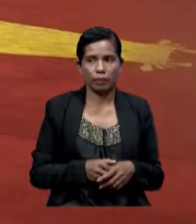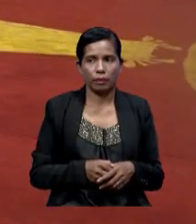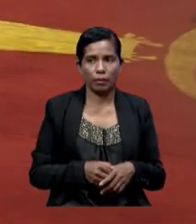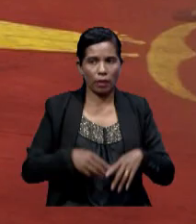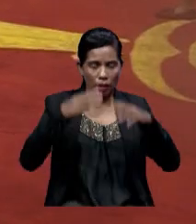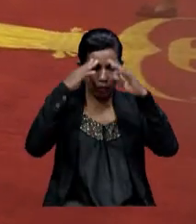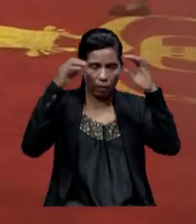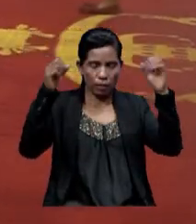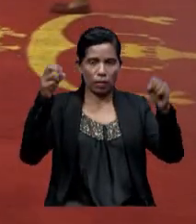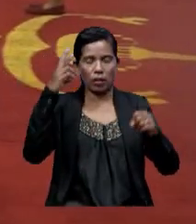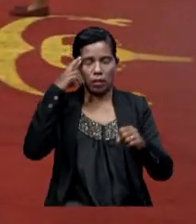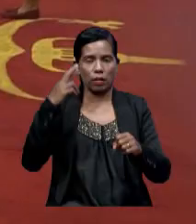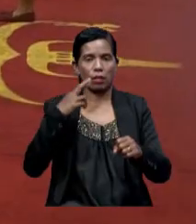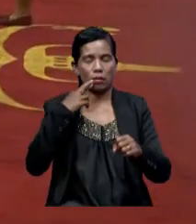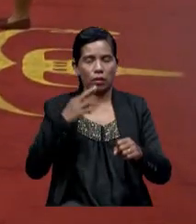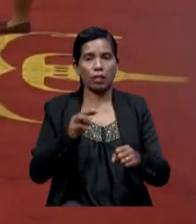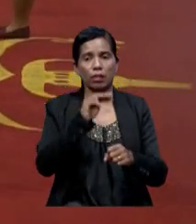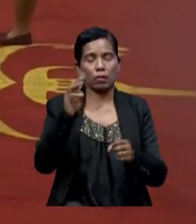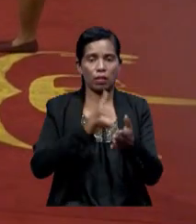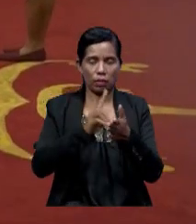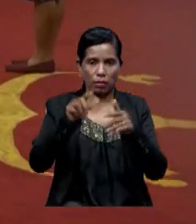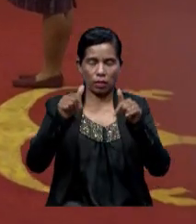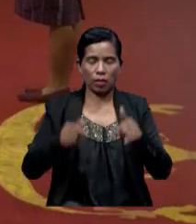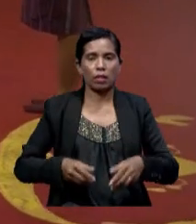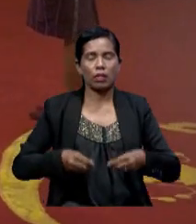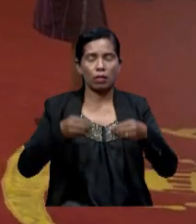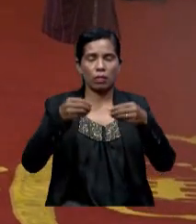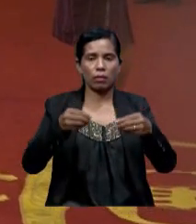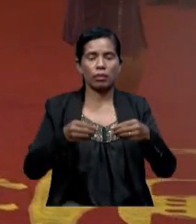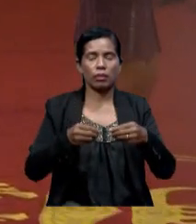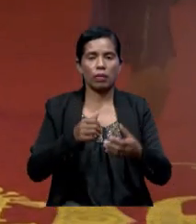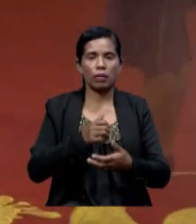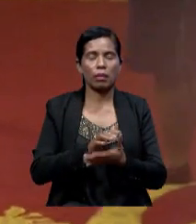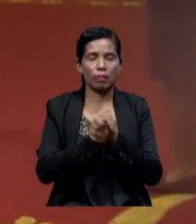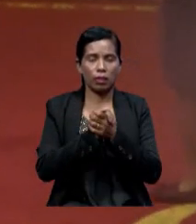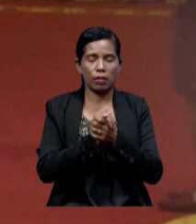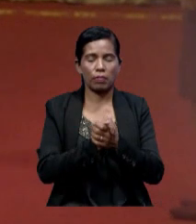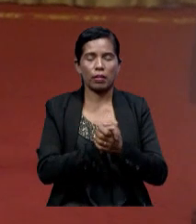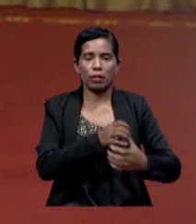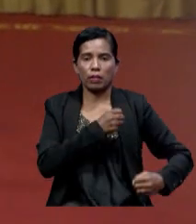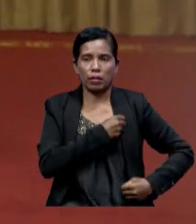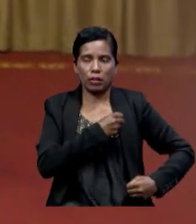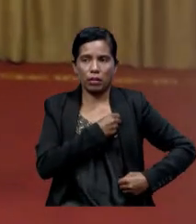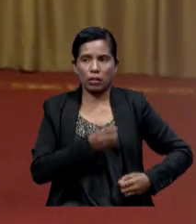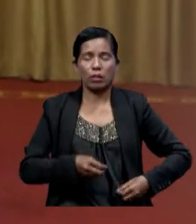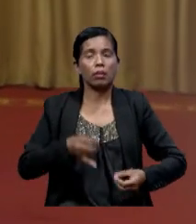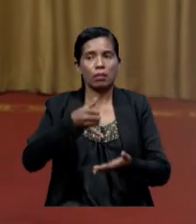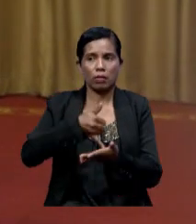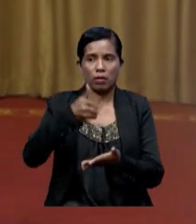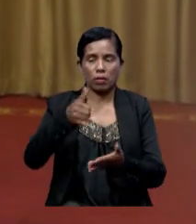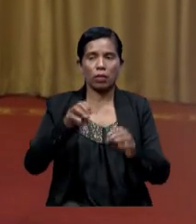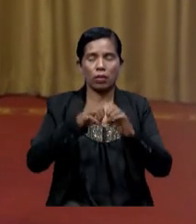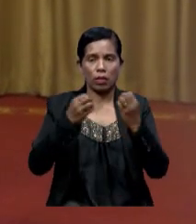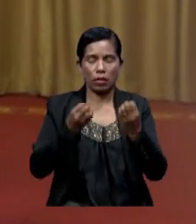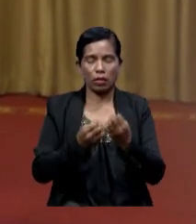Presidente Republika Jose Ramos Horta, segunda semana né, condecora militar Coreia Sul na Lima, nebe hola parte de missão da paz, organizações